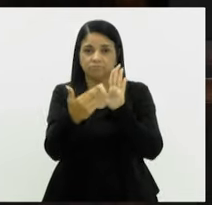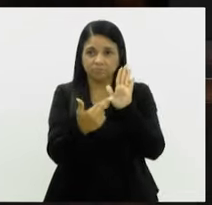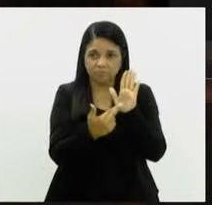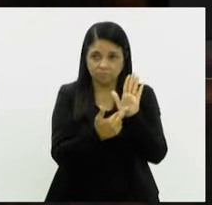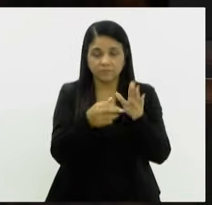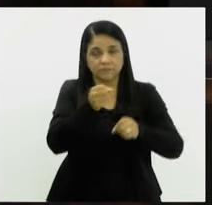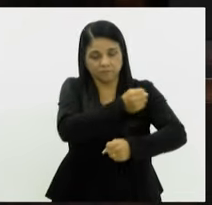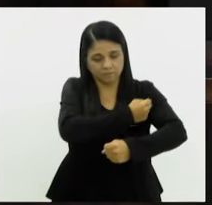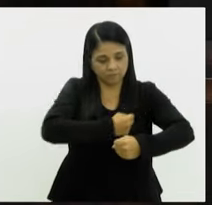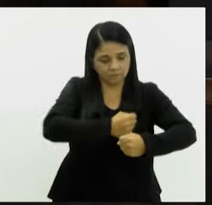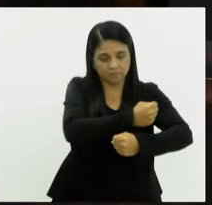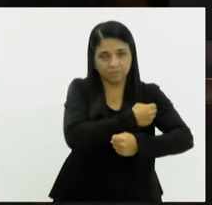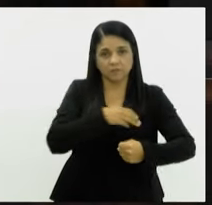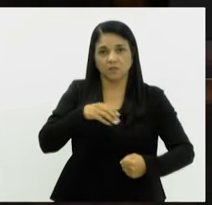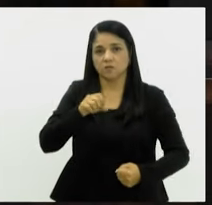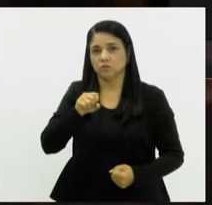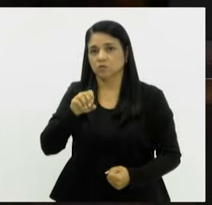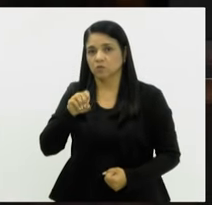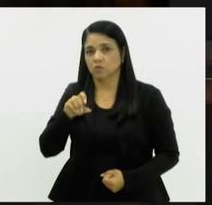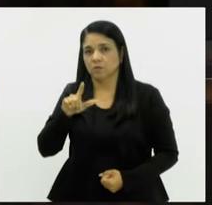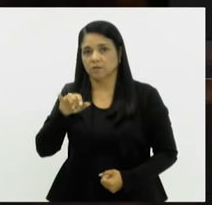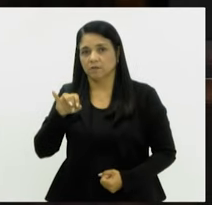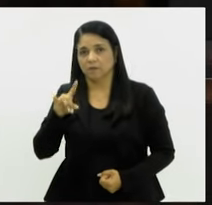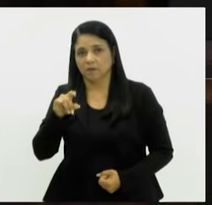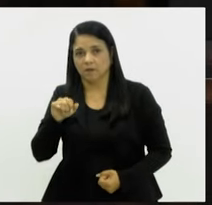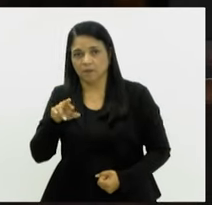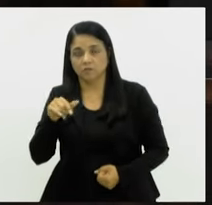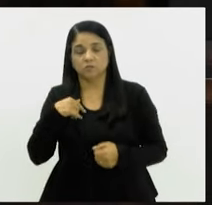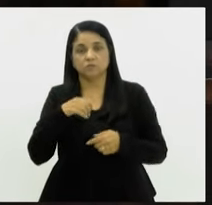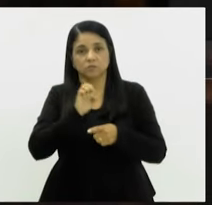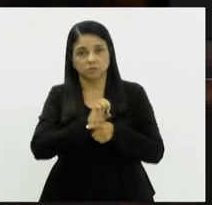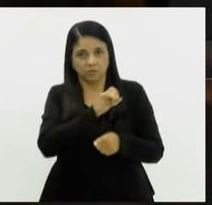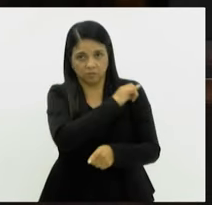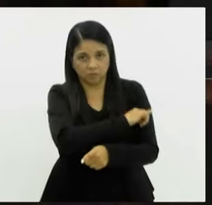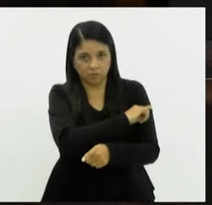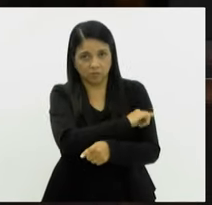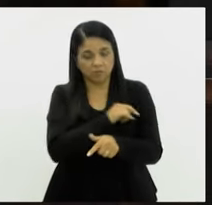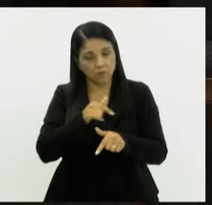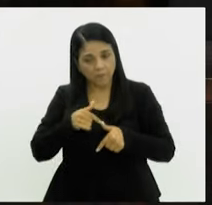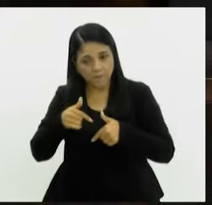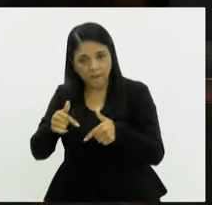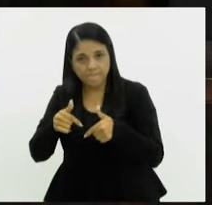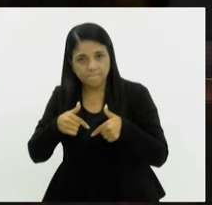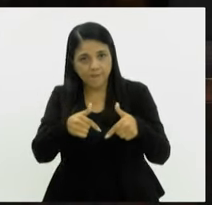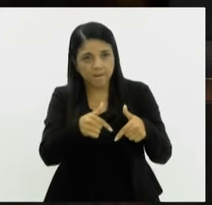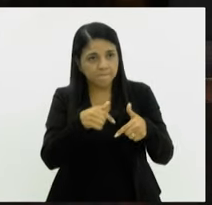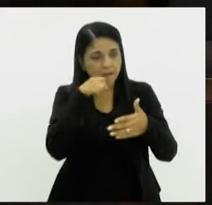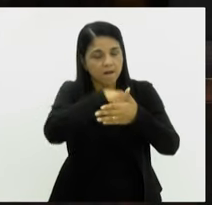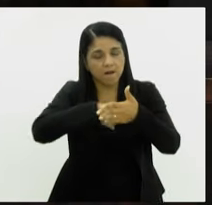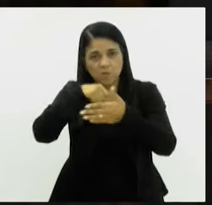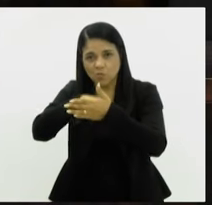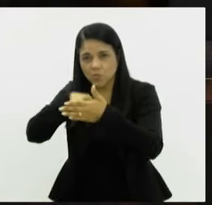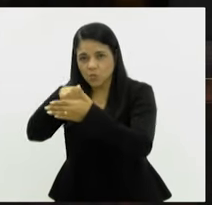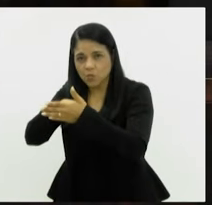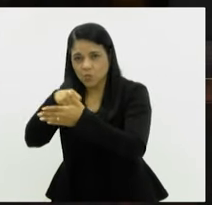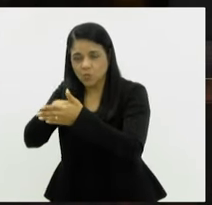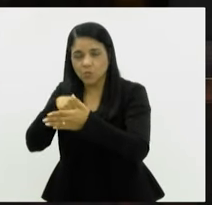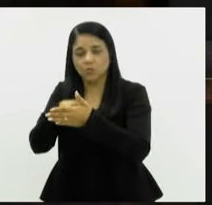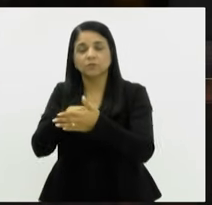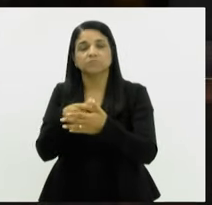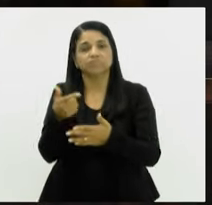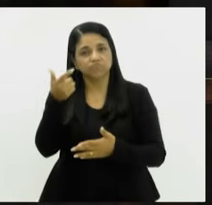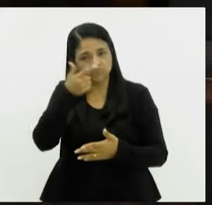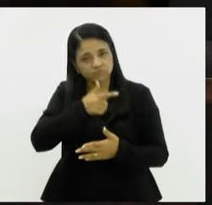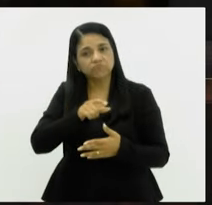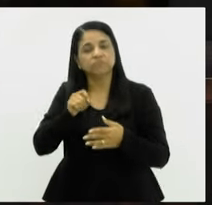as cozinhas solidárias no âmbito do Estado do Rio de Janeiro. Então, estamos empenhando essa batalha e, sem dúvida nenhuma, podemos